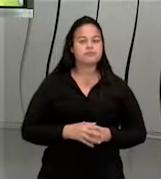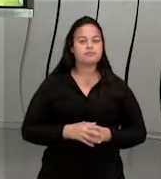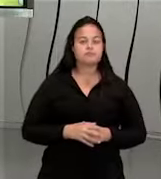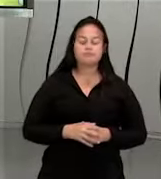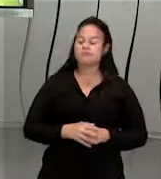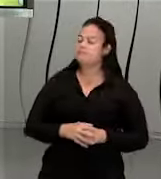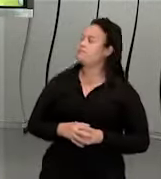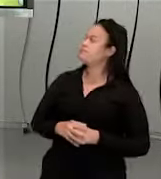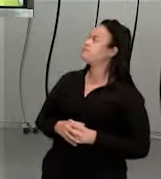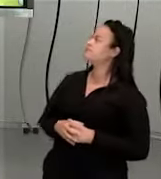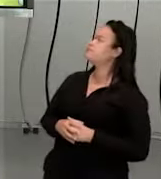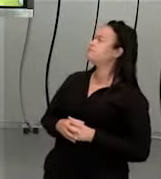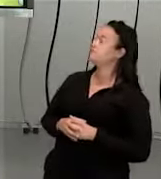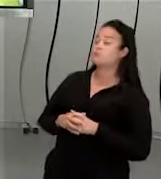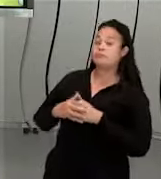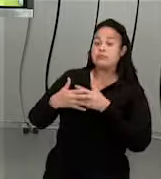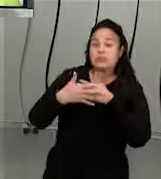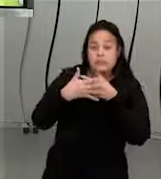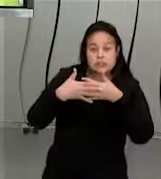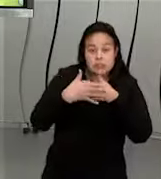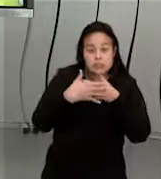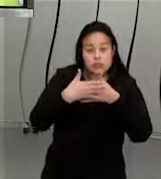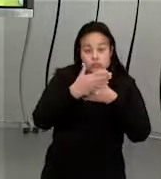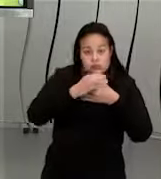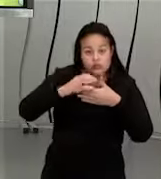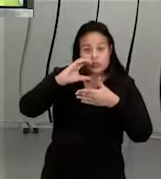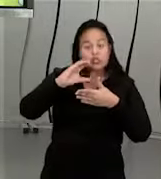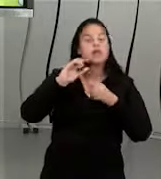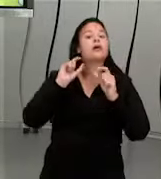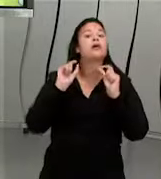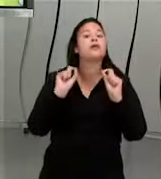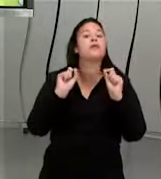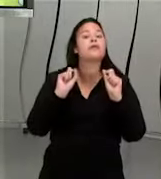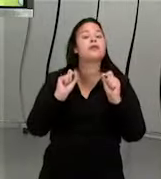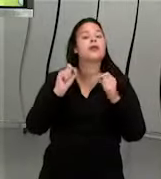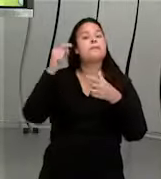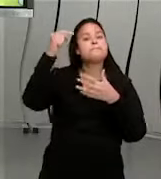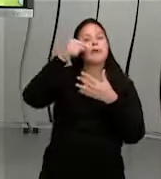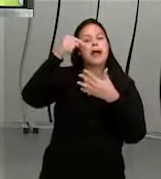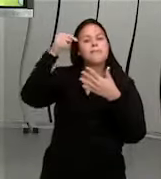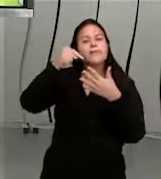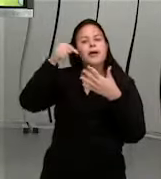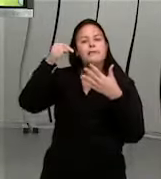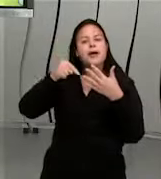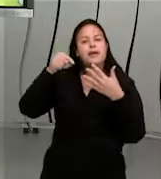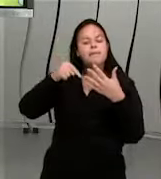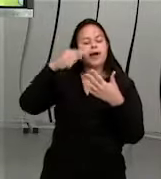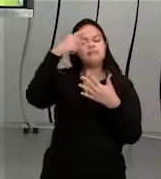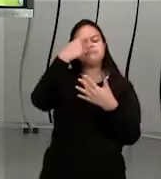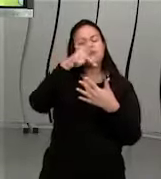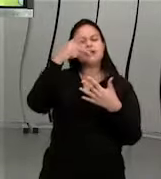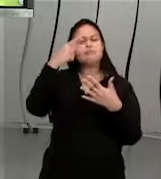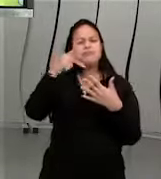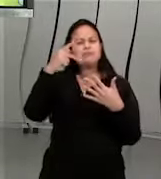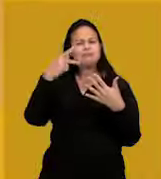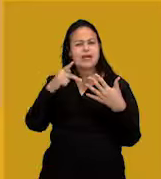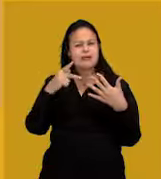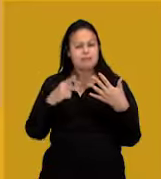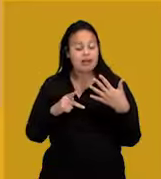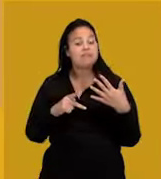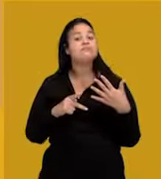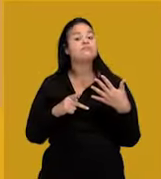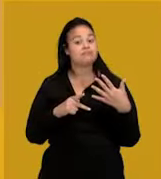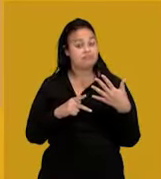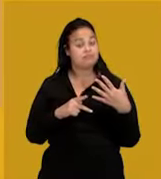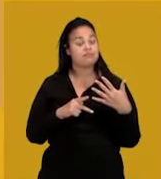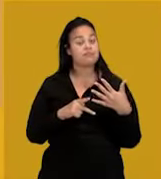Então, o tecido conjuntivo, cada um deles vai ter uma função específica, e isso varia principalmente